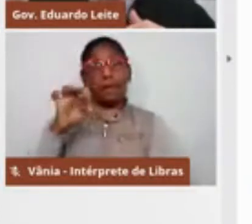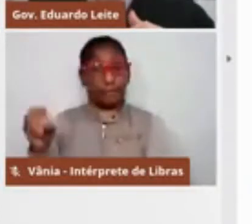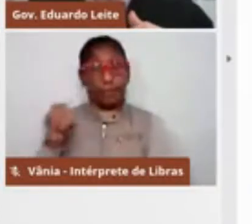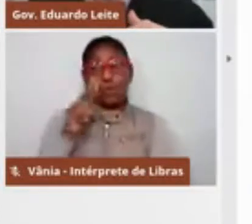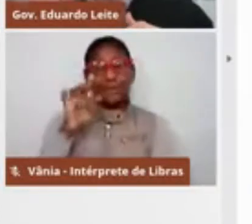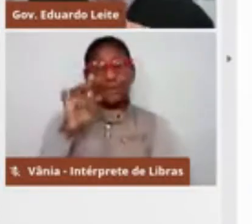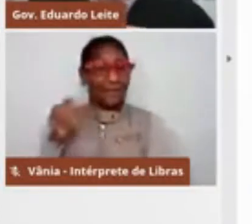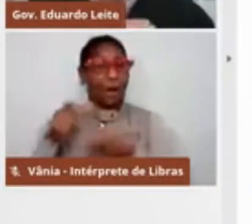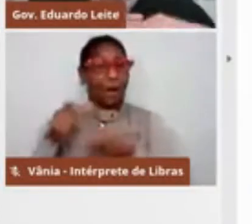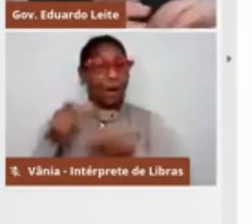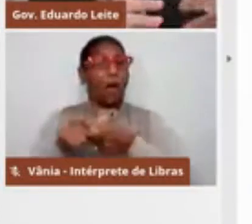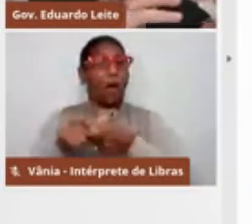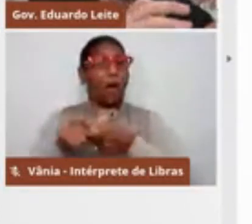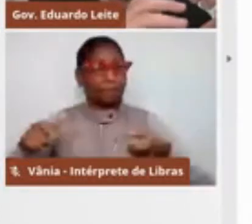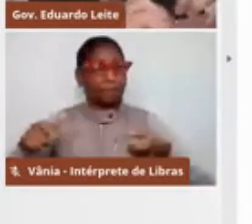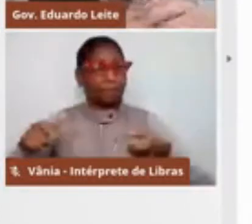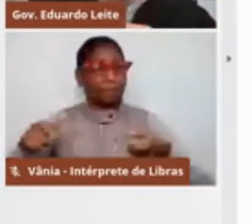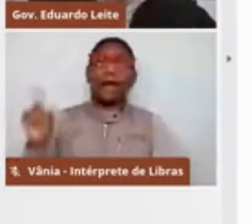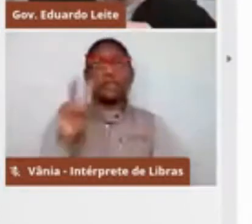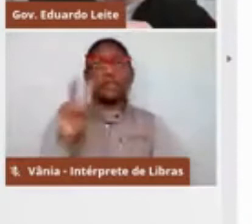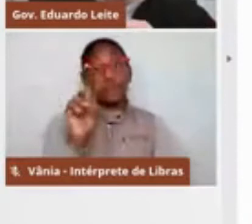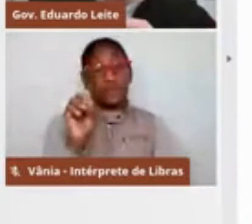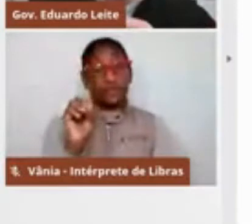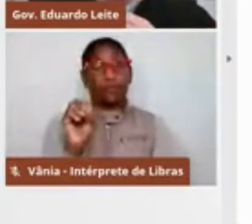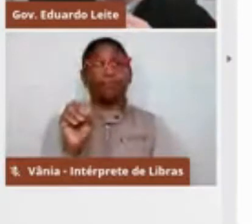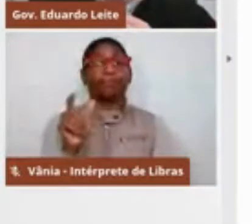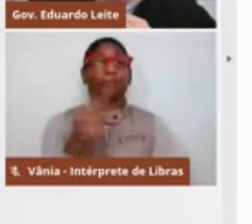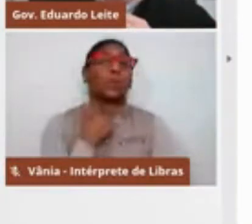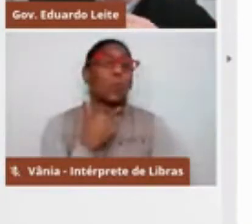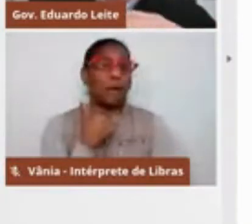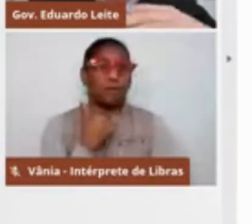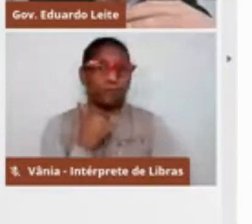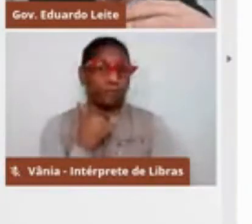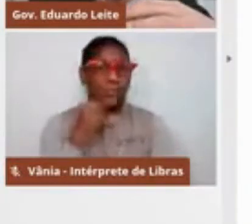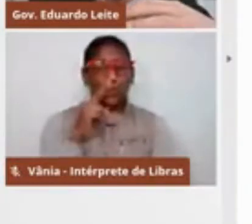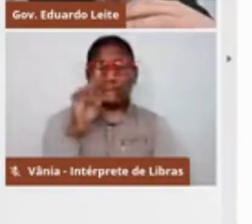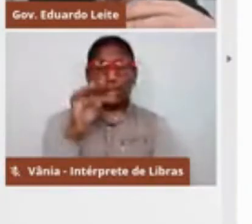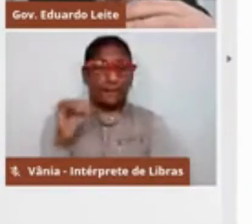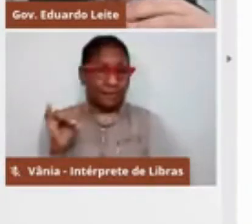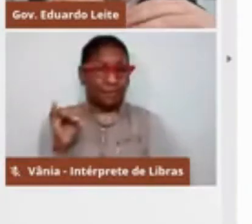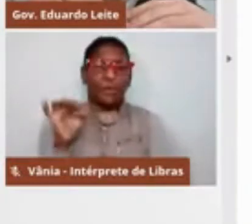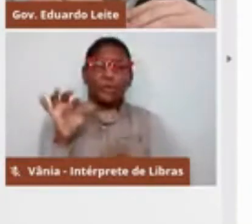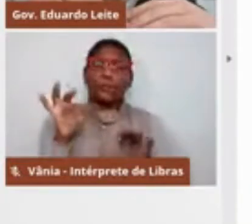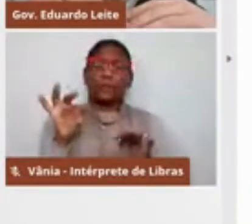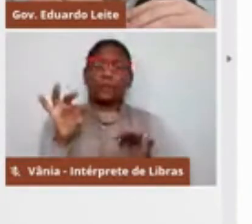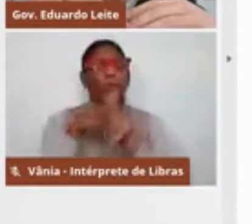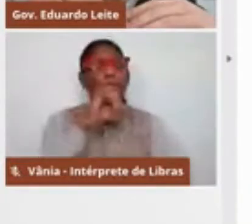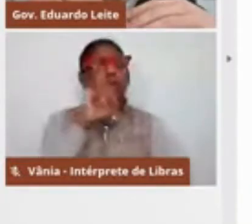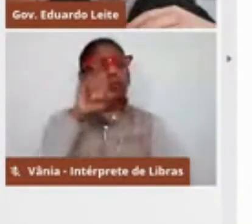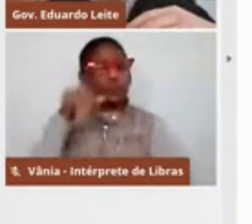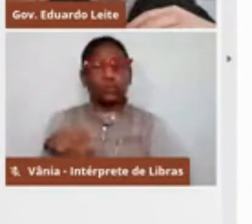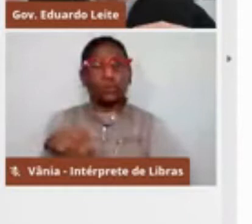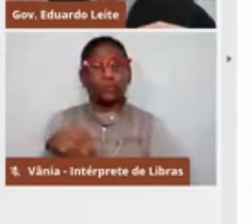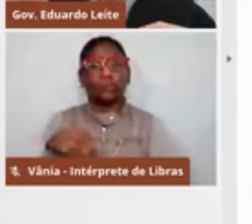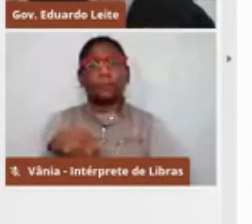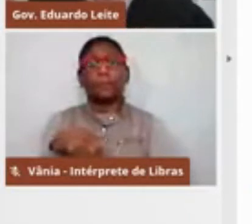em patamares, né? Eram cerca de 20 leitos ocupados em UTIs no final do mês de junho,